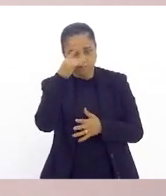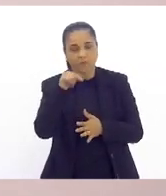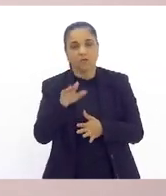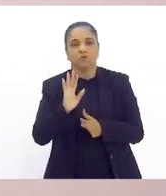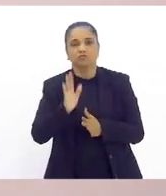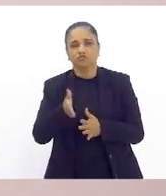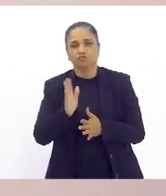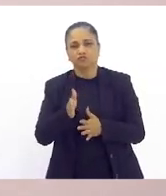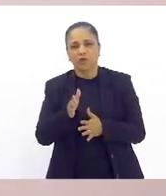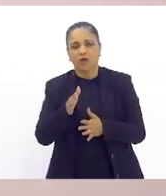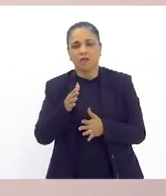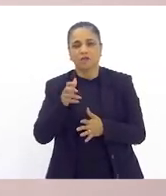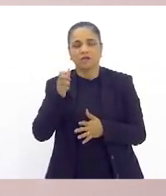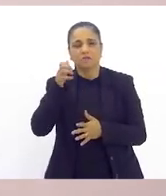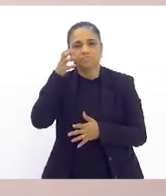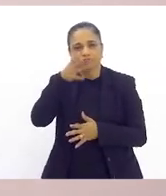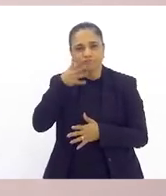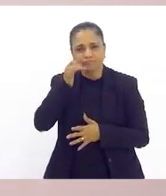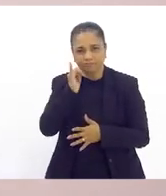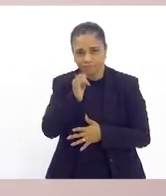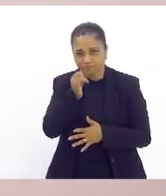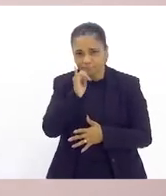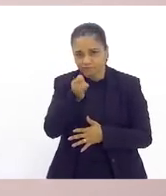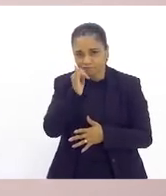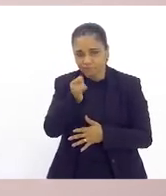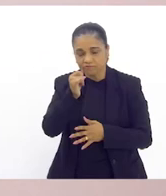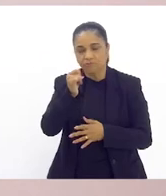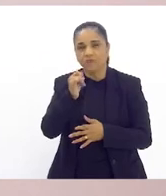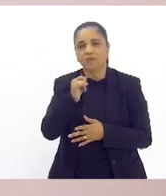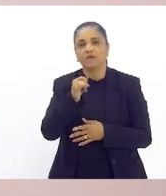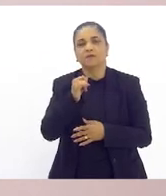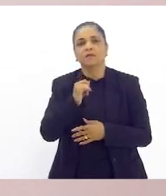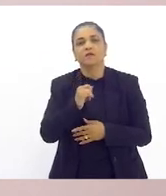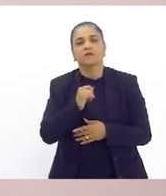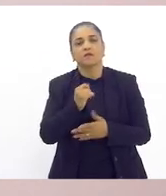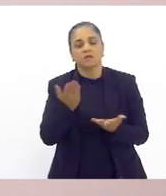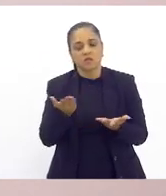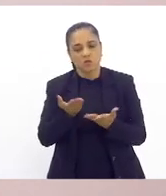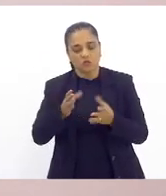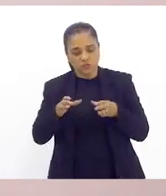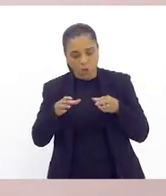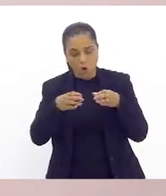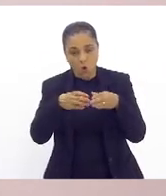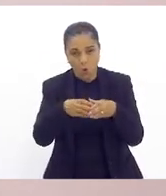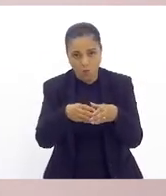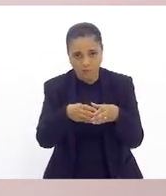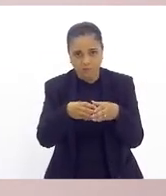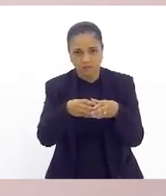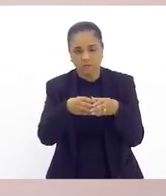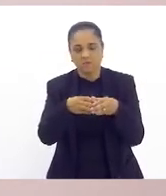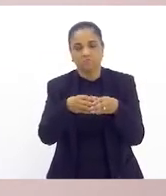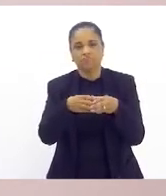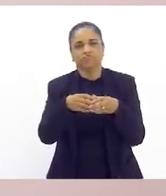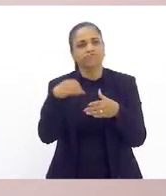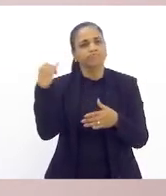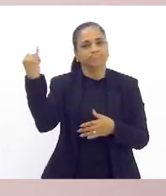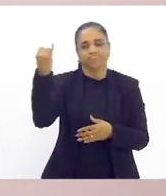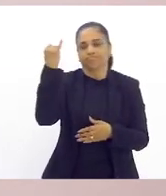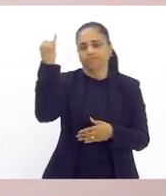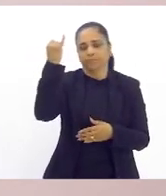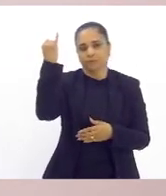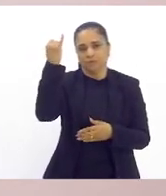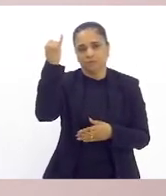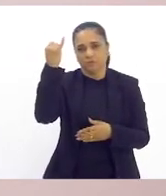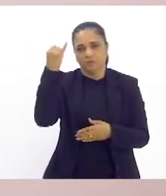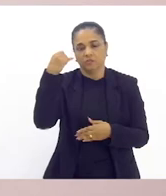colocar aqui plantar Presidente uma semente aqui dentro dessa comissão que o senhor Preside que é importante a gente fez